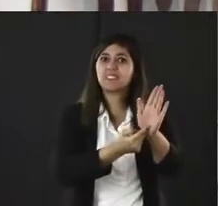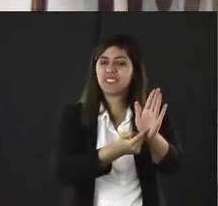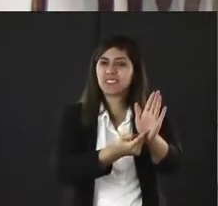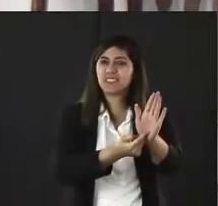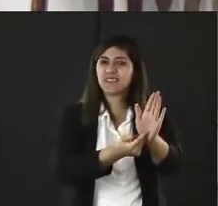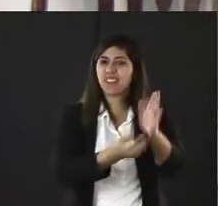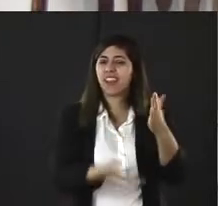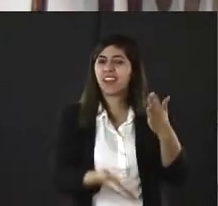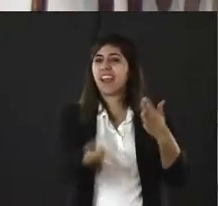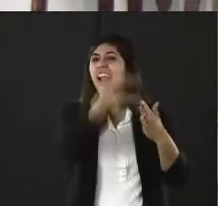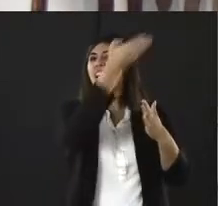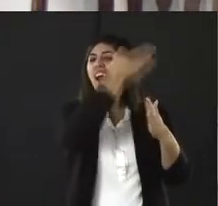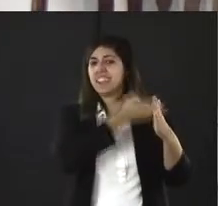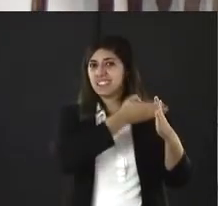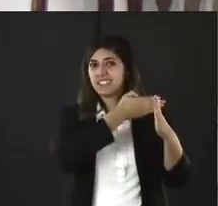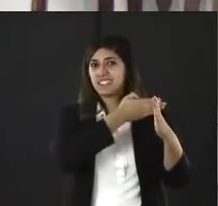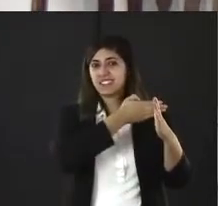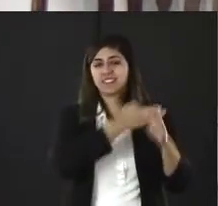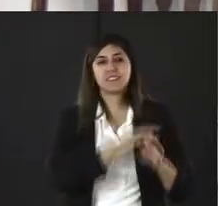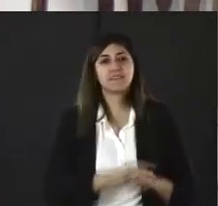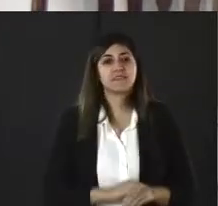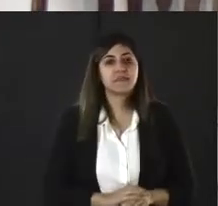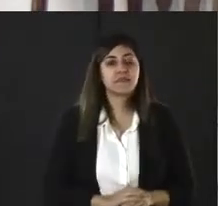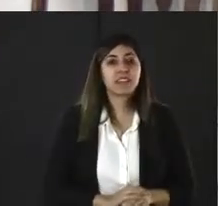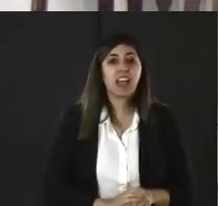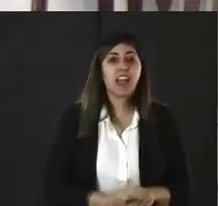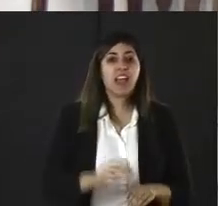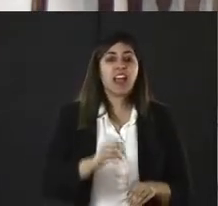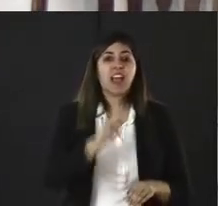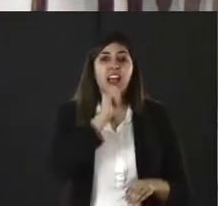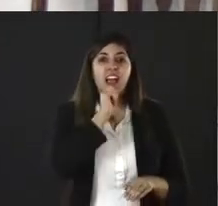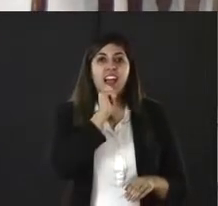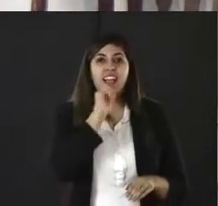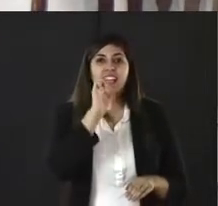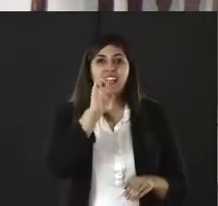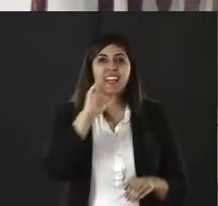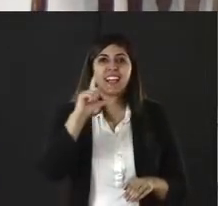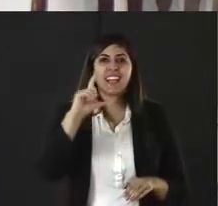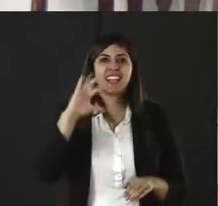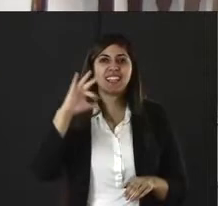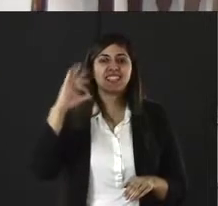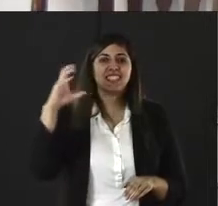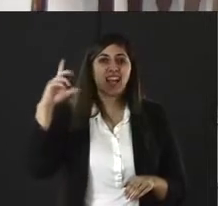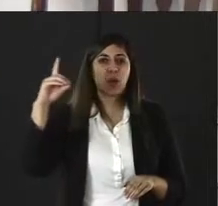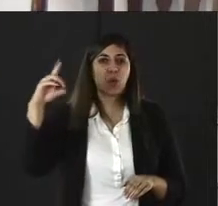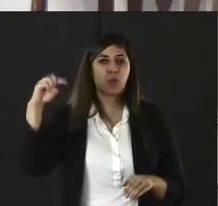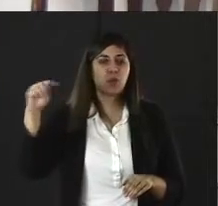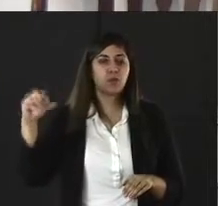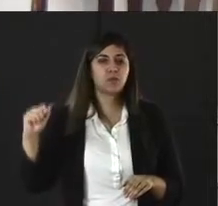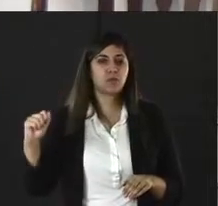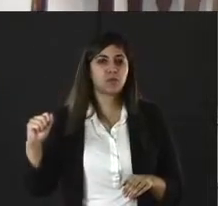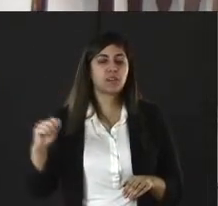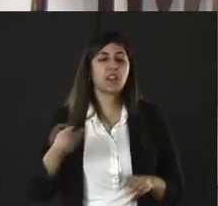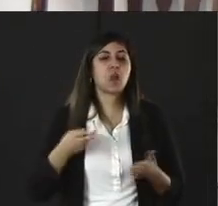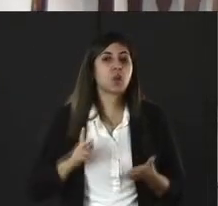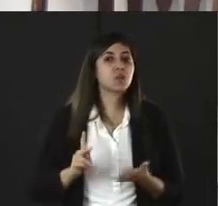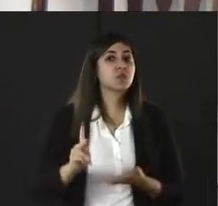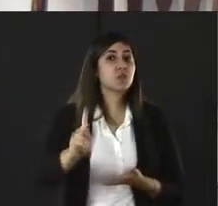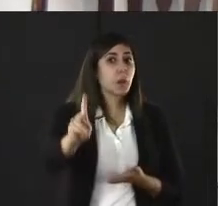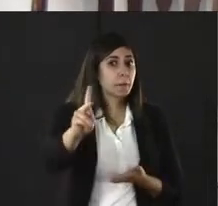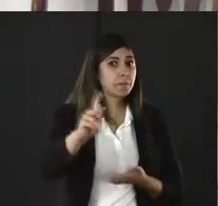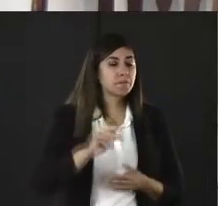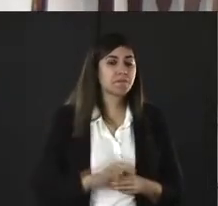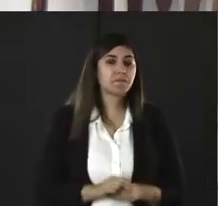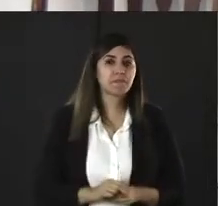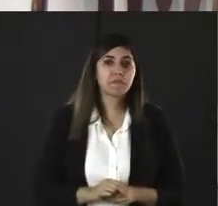que está por trás desta ação ainda hein eliseu nós temos mais dois momentos no capítulo 4 ainda a